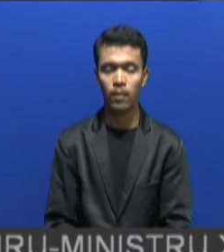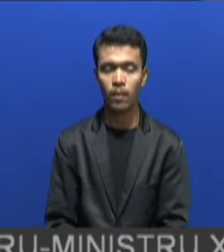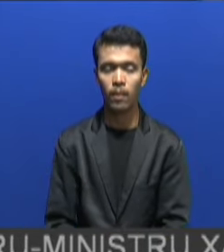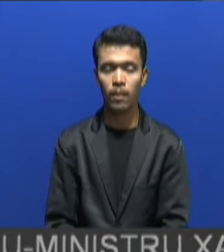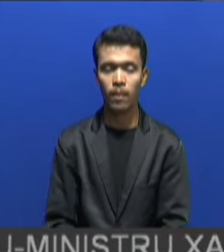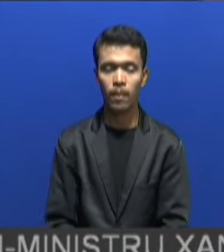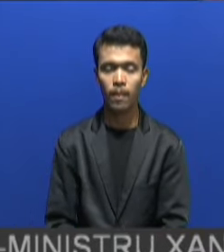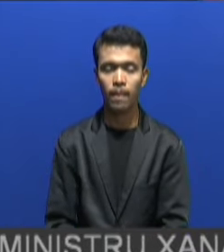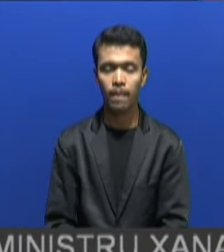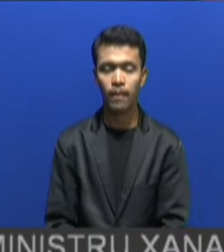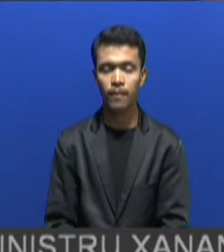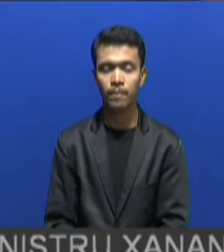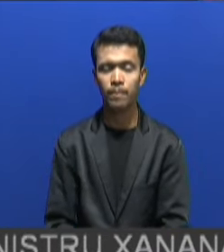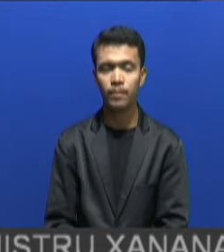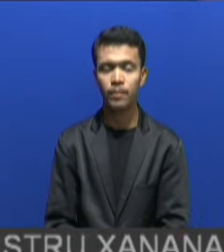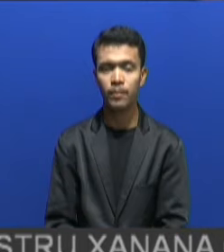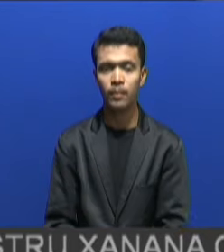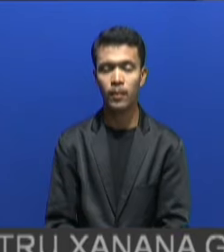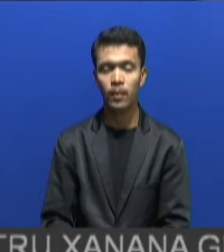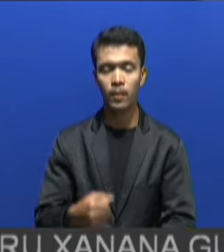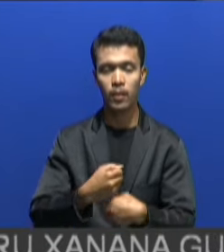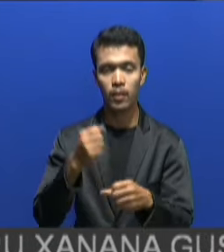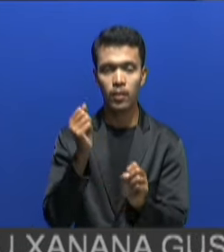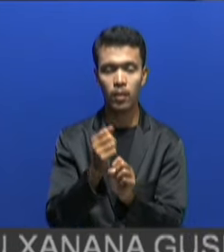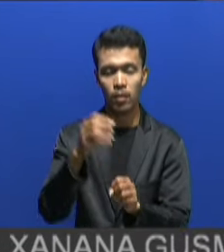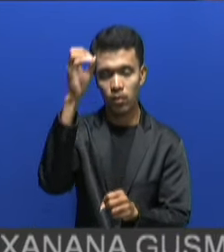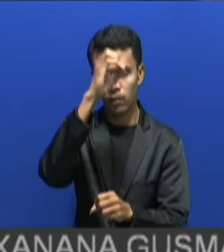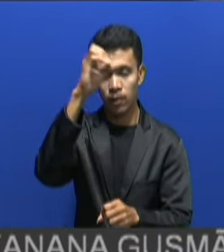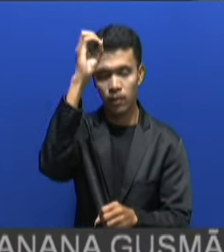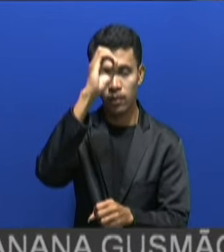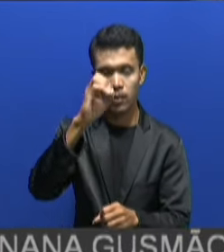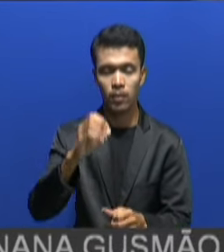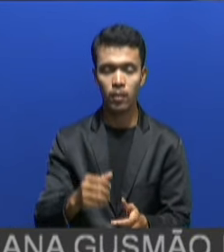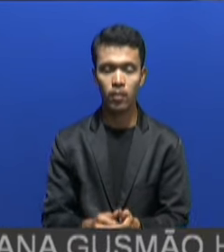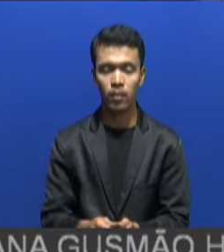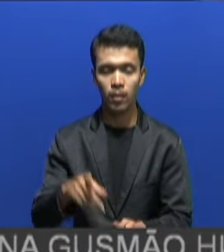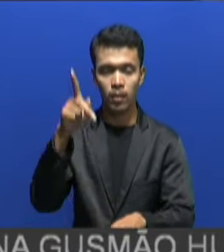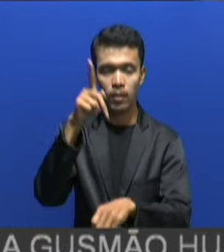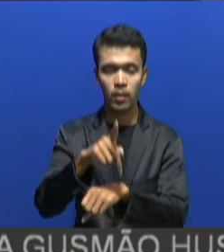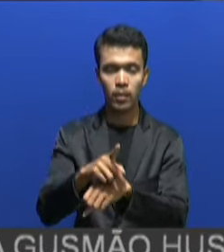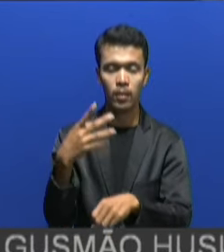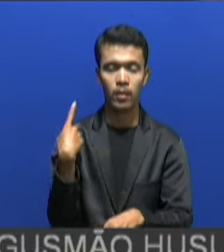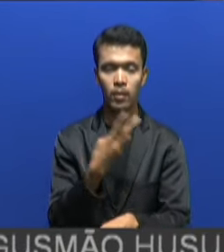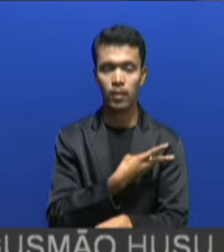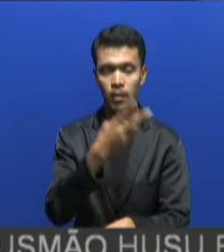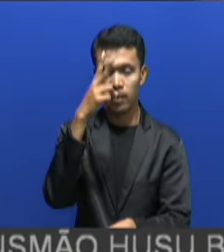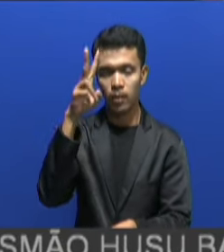ho minoridade ne los gala nema kita halo operasan dene e hurkala ita consegue identificar